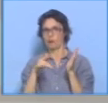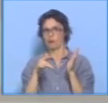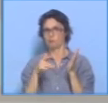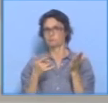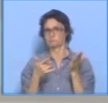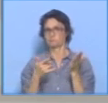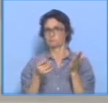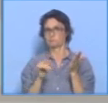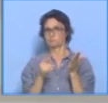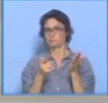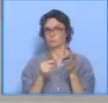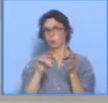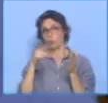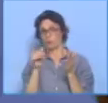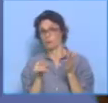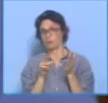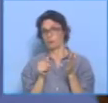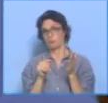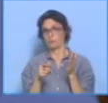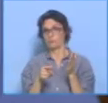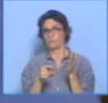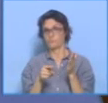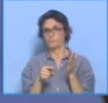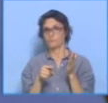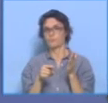Tanakh também. Faz um